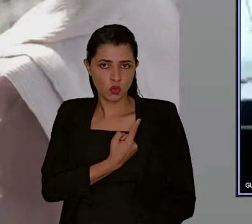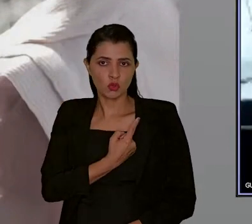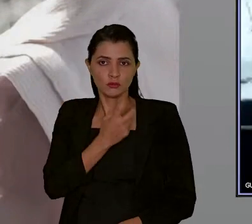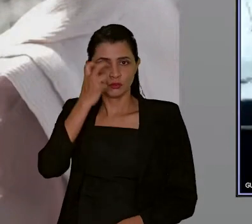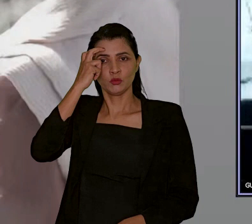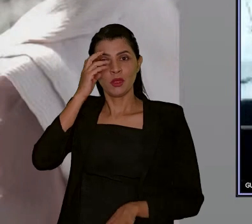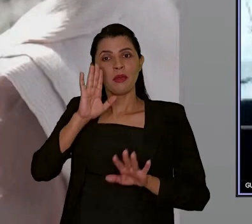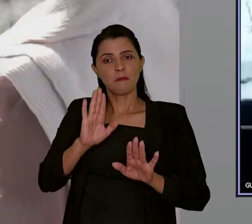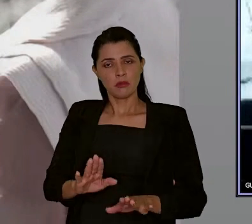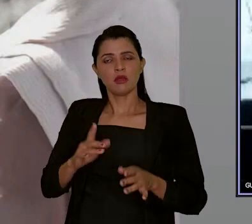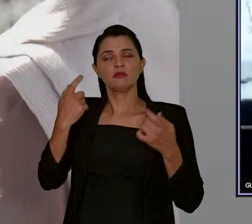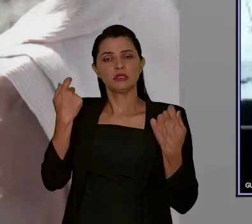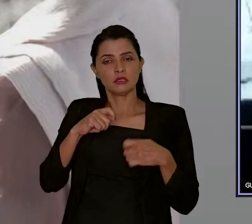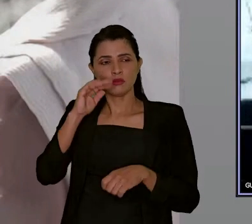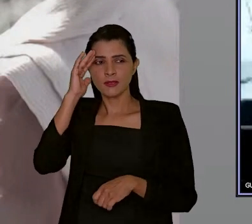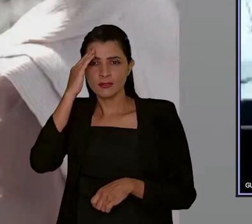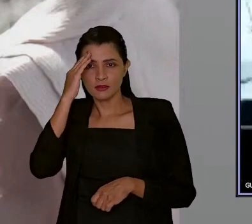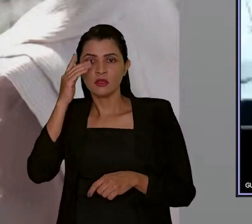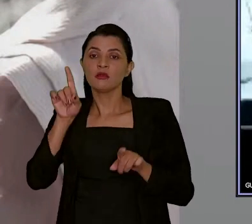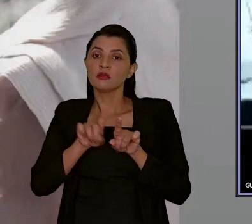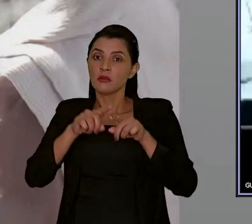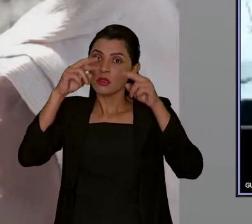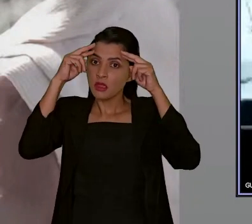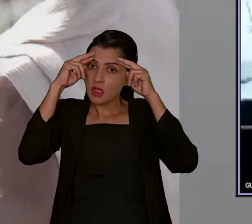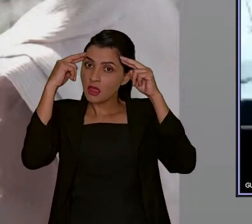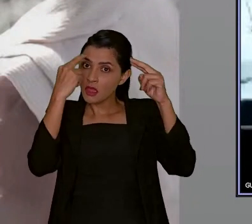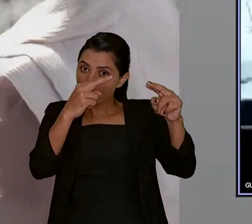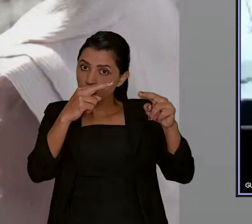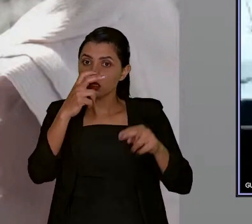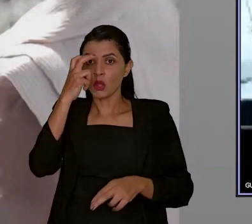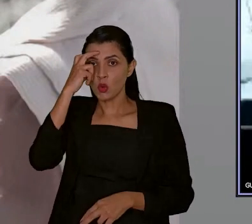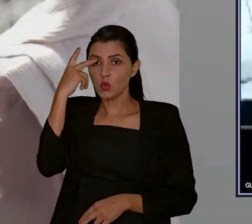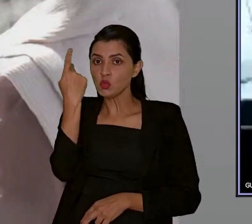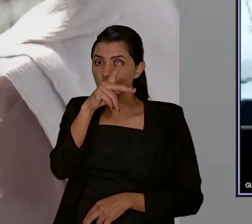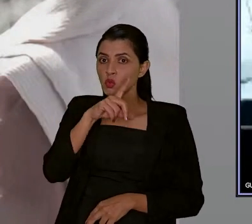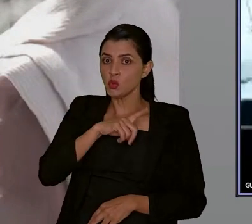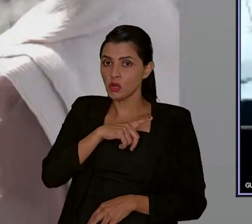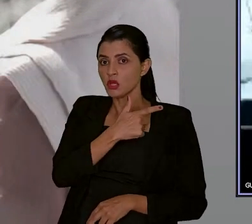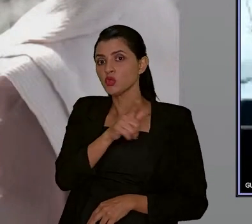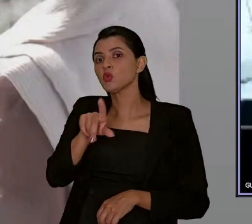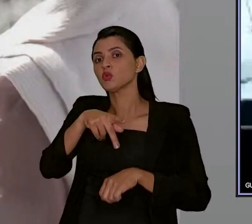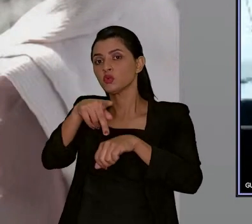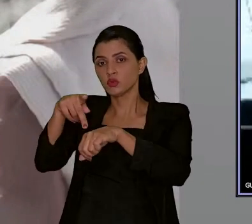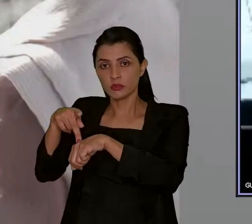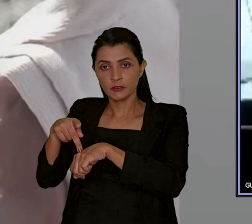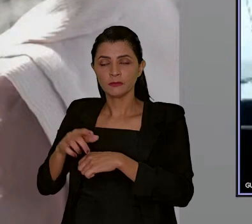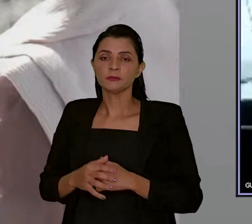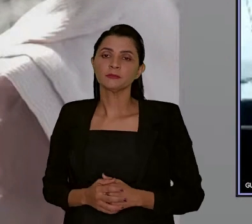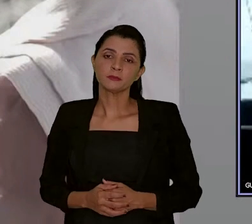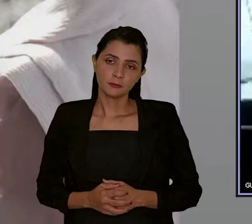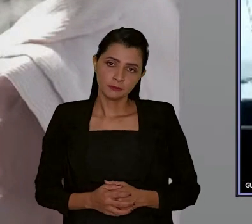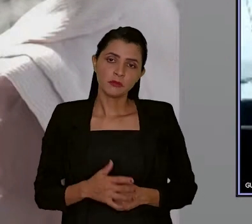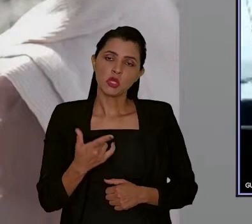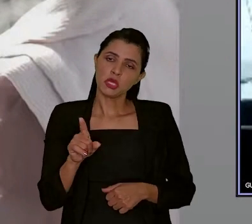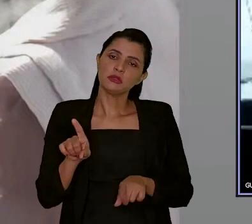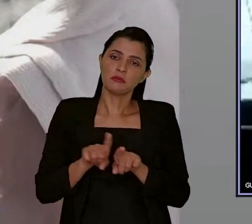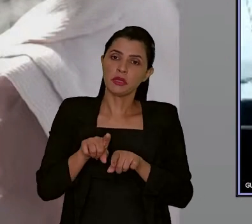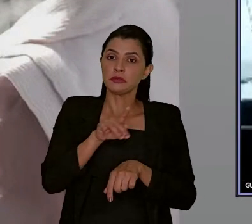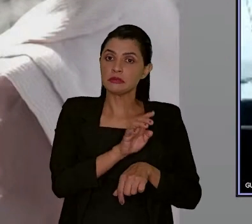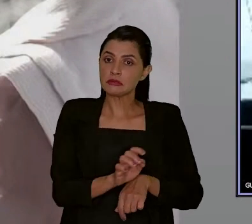compreender e respeitar a cultura também existente nos outros países, nos outros estados. Então, essa noção